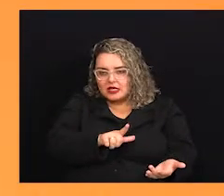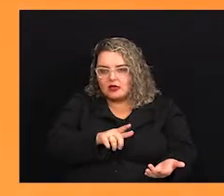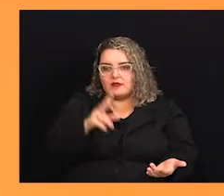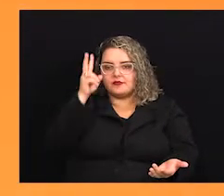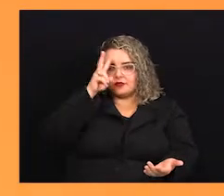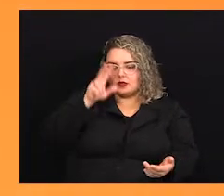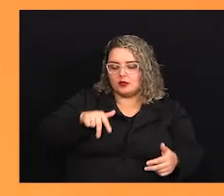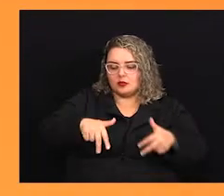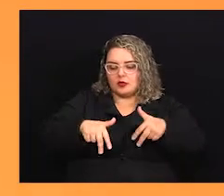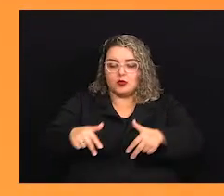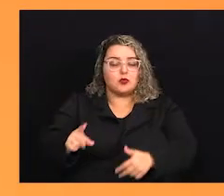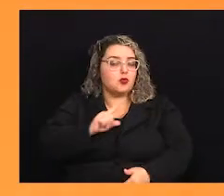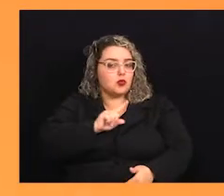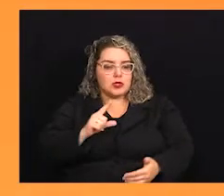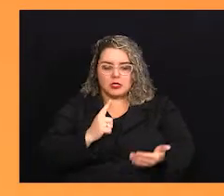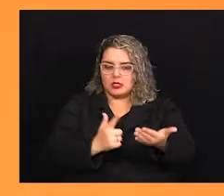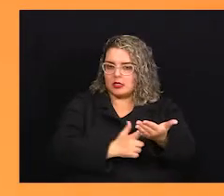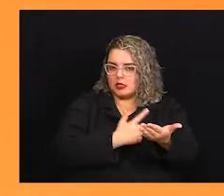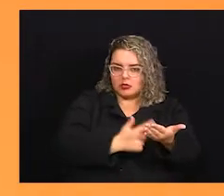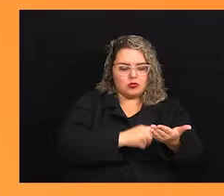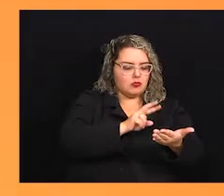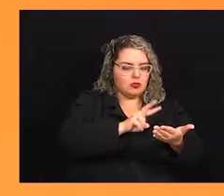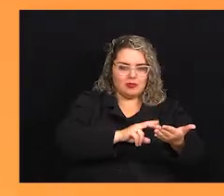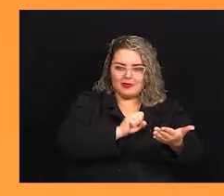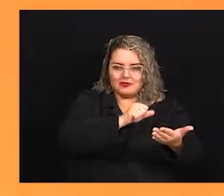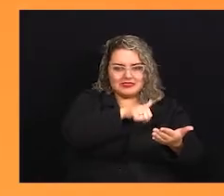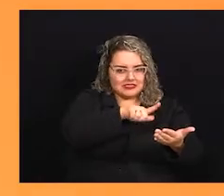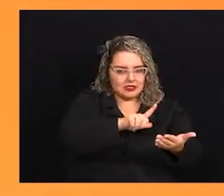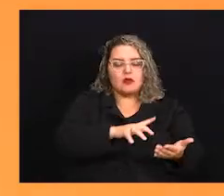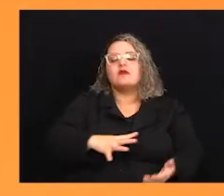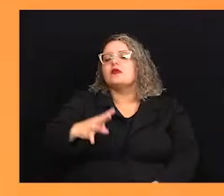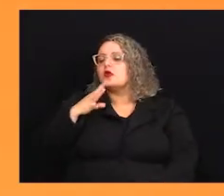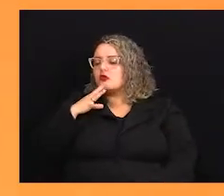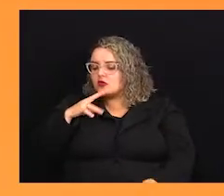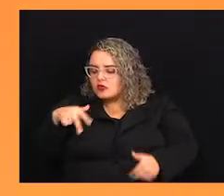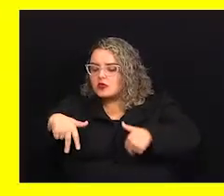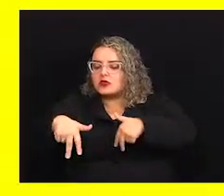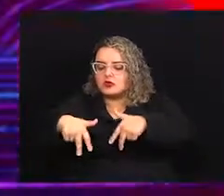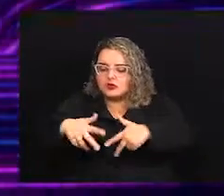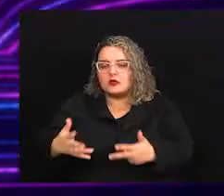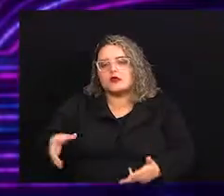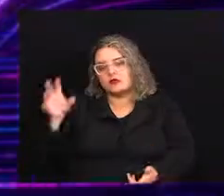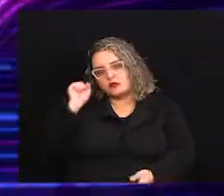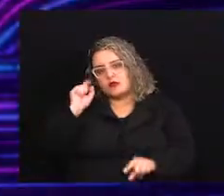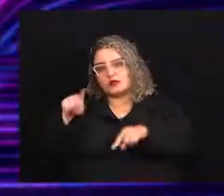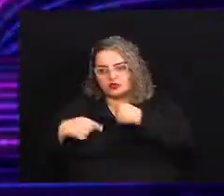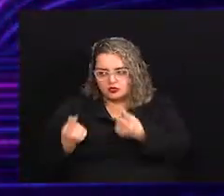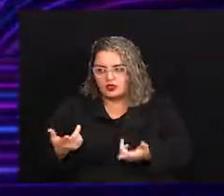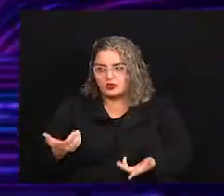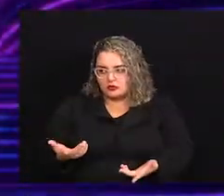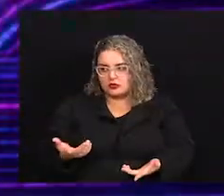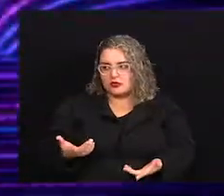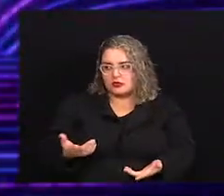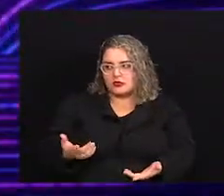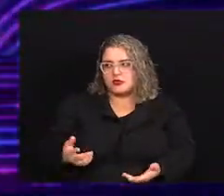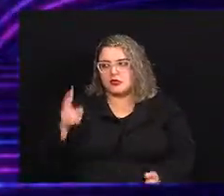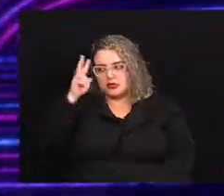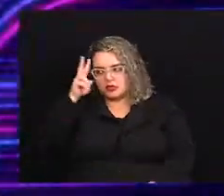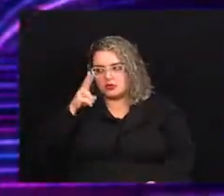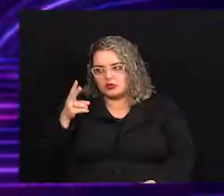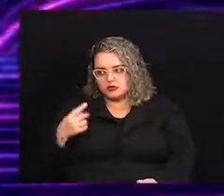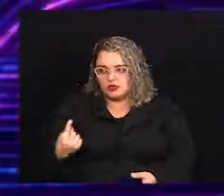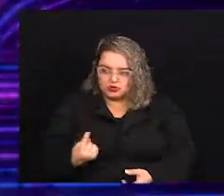personagens. Os leitores que não leram, não tem problema nenhum, vão conhecer esses personagens e vão ouvir falar de outros, né? Dentro da história se sustenta